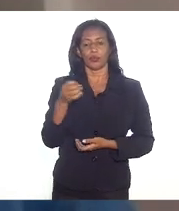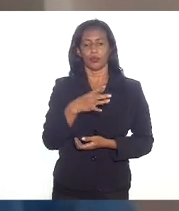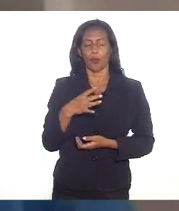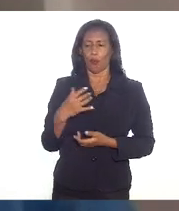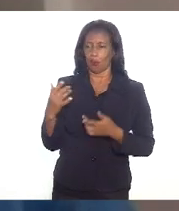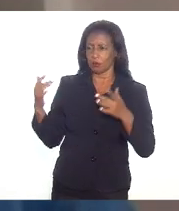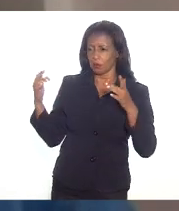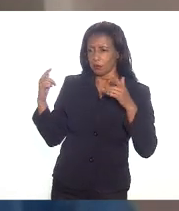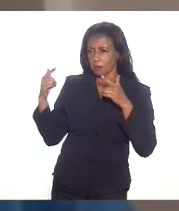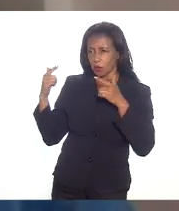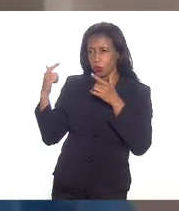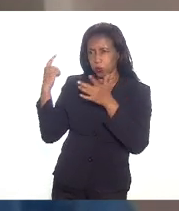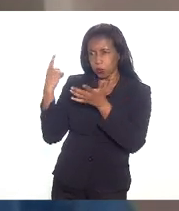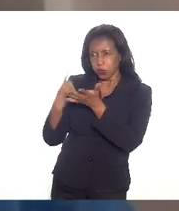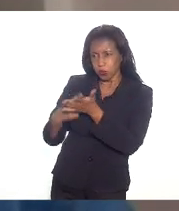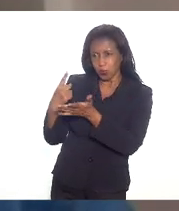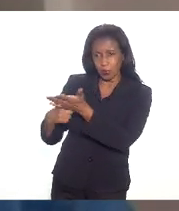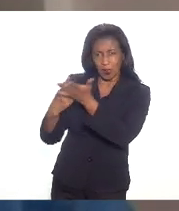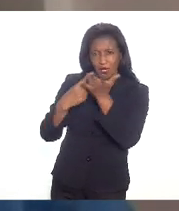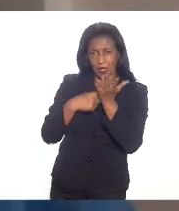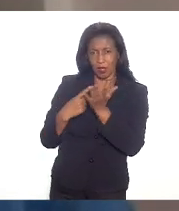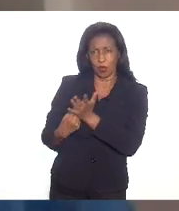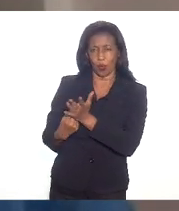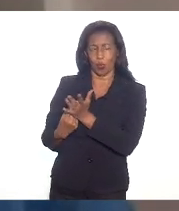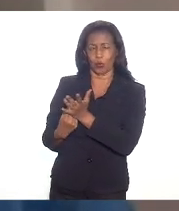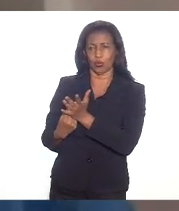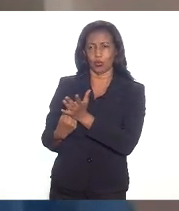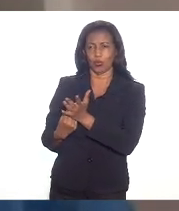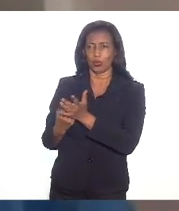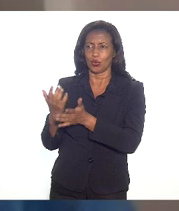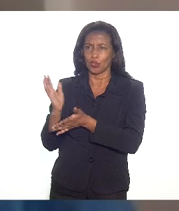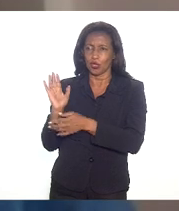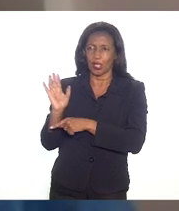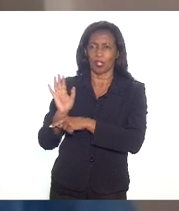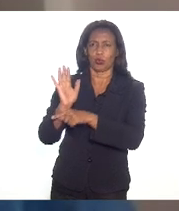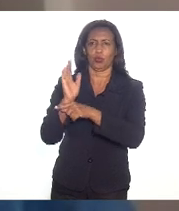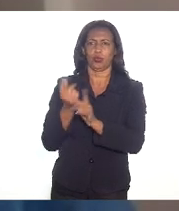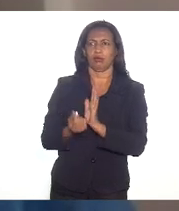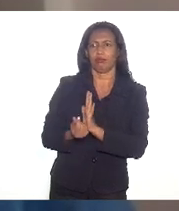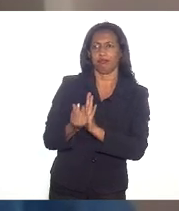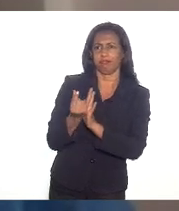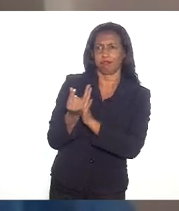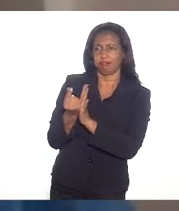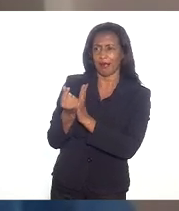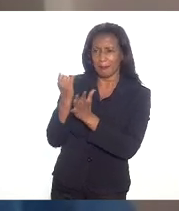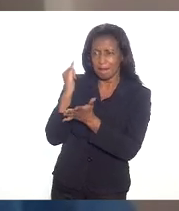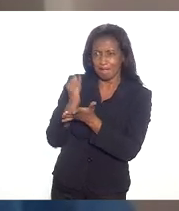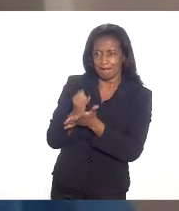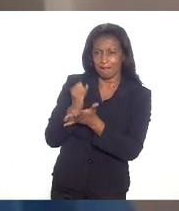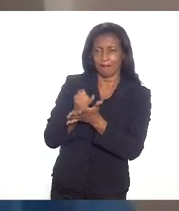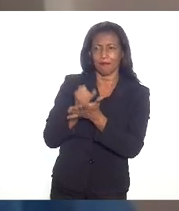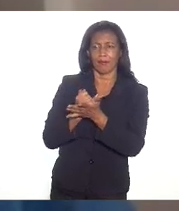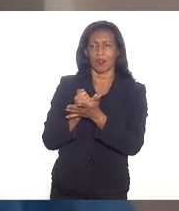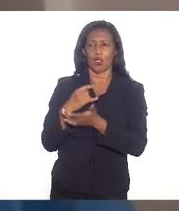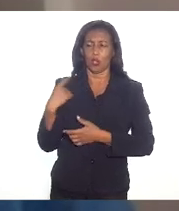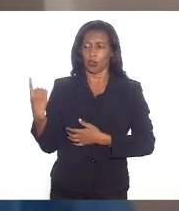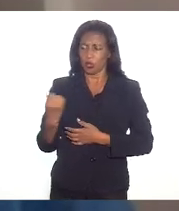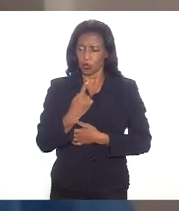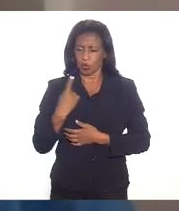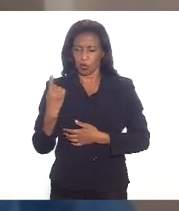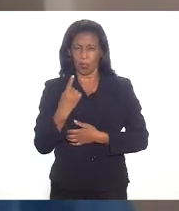acordo de recuperação fiscal, né, vai ter que se levar em conta esse diagnóstico, ou seja, nós temos uma máquina